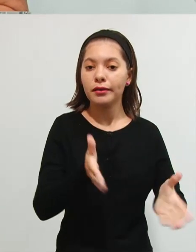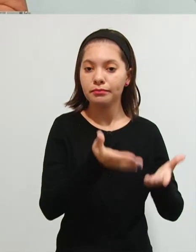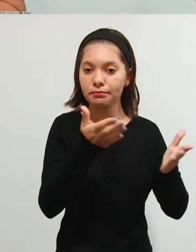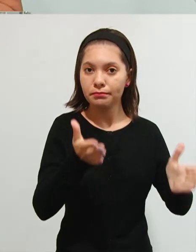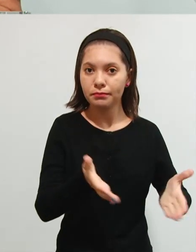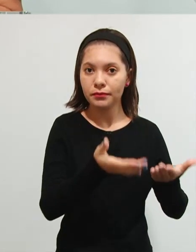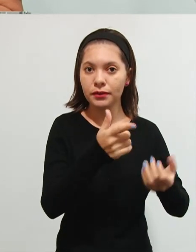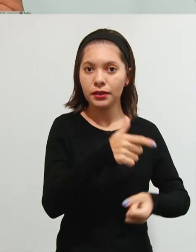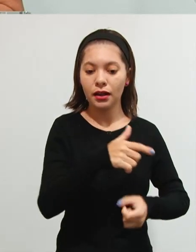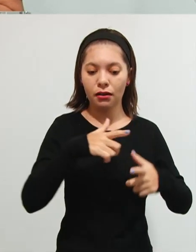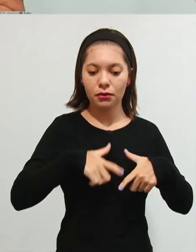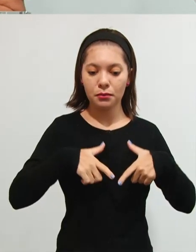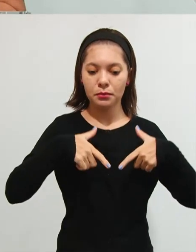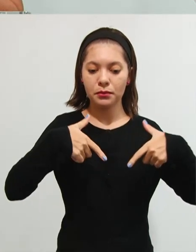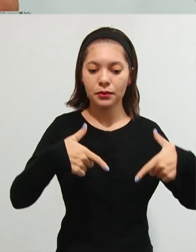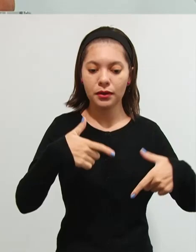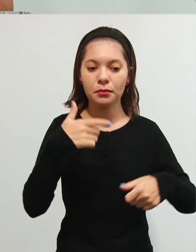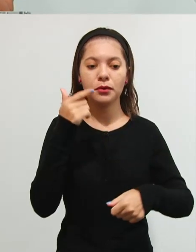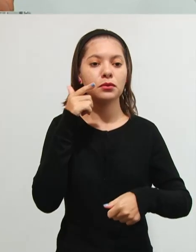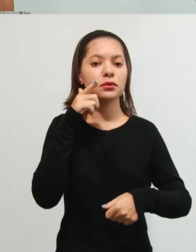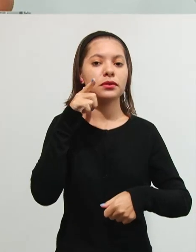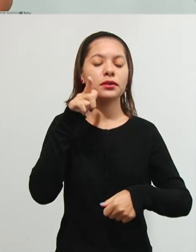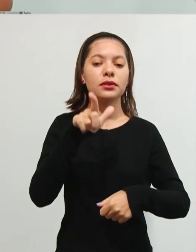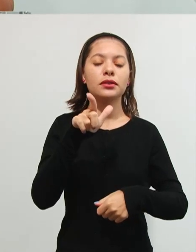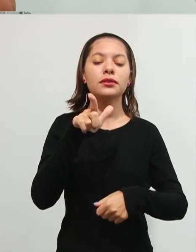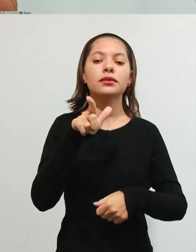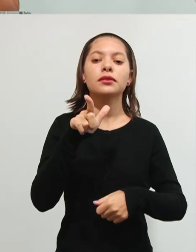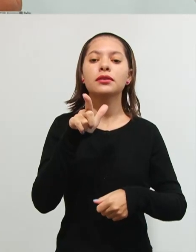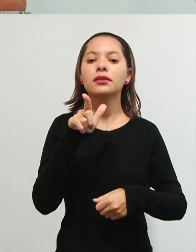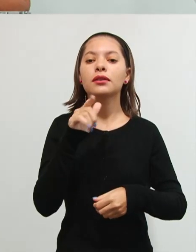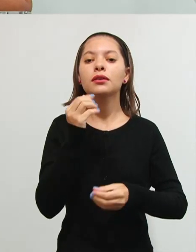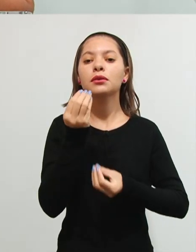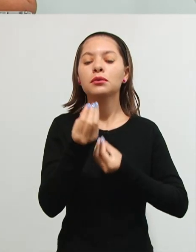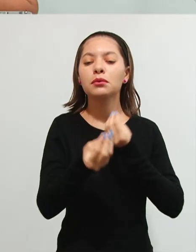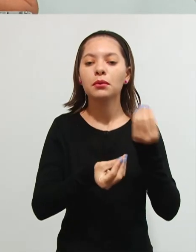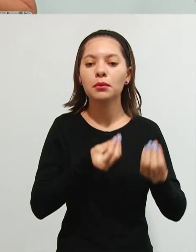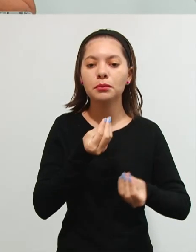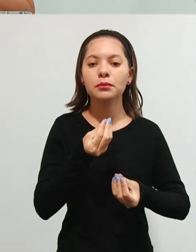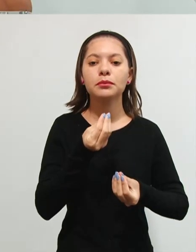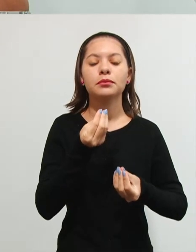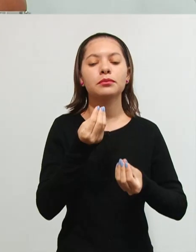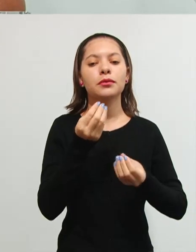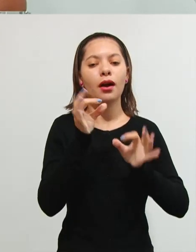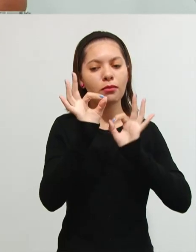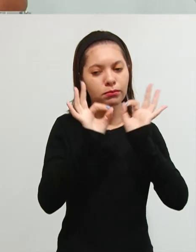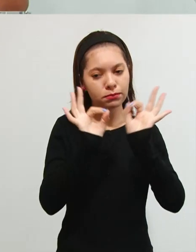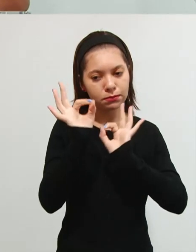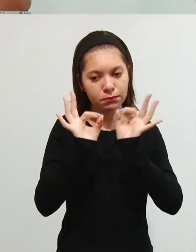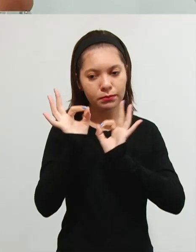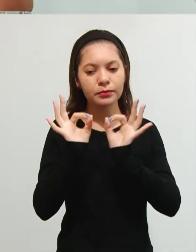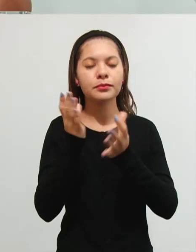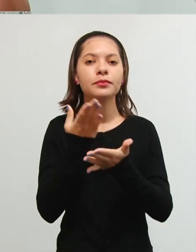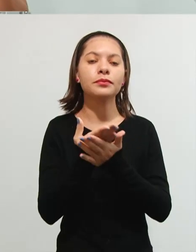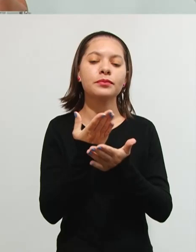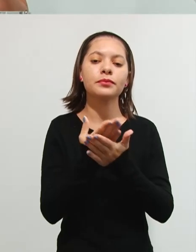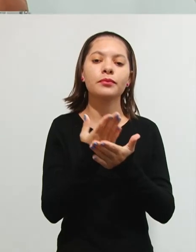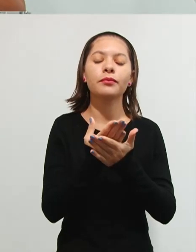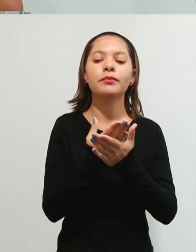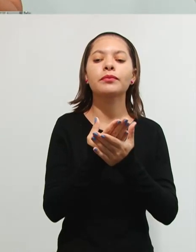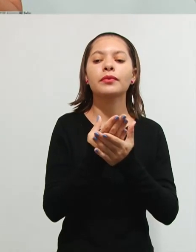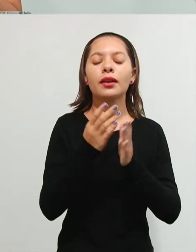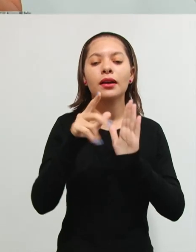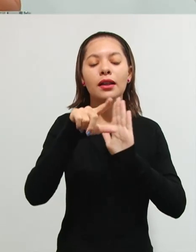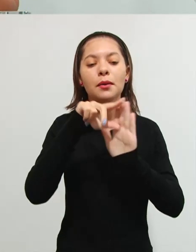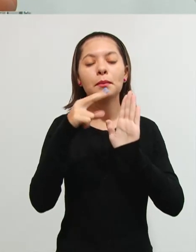comportamentos dele fossem alcançados e projetados dentro daquele programa de estudo, dentro daquela ementa que